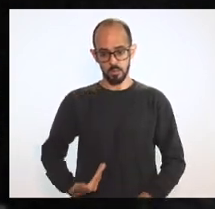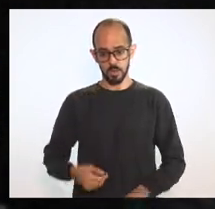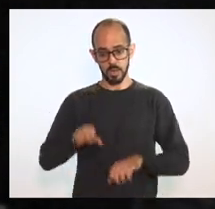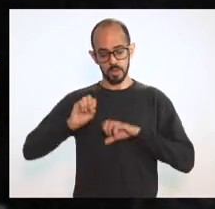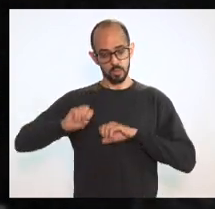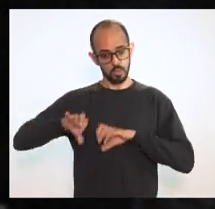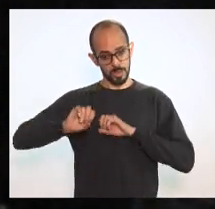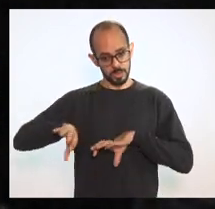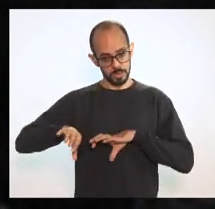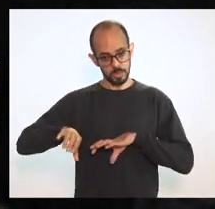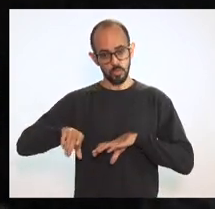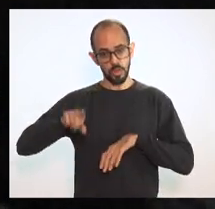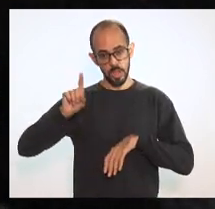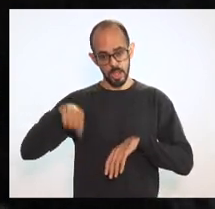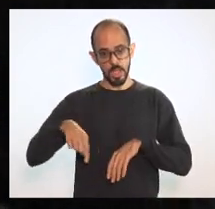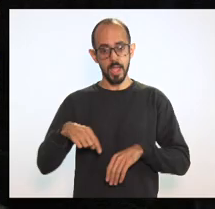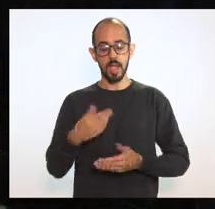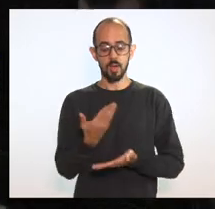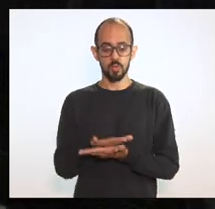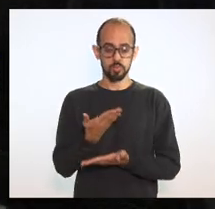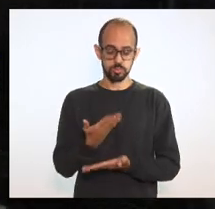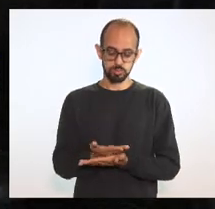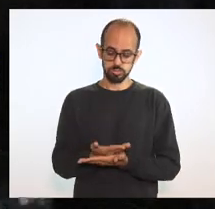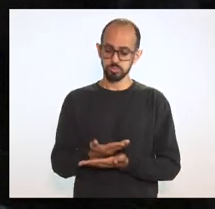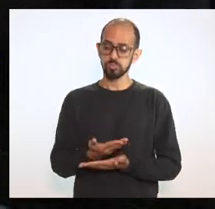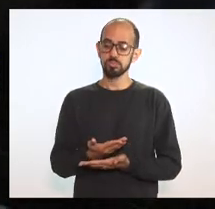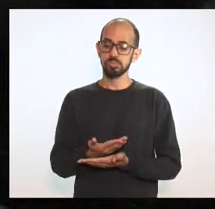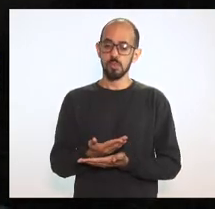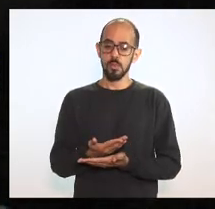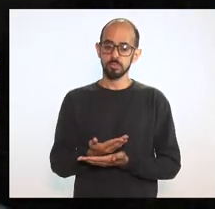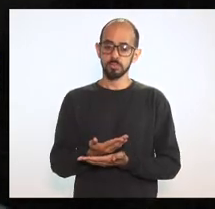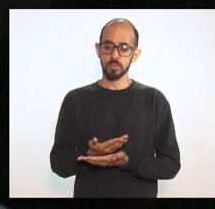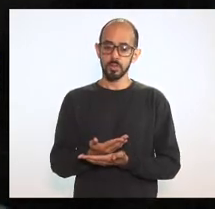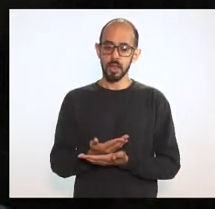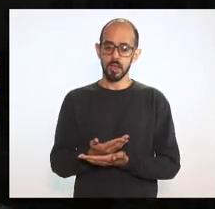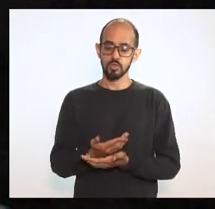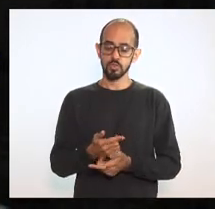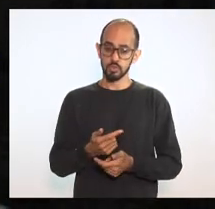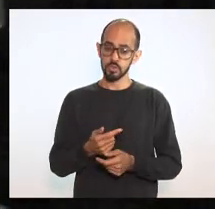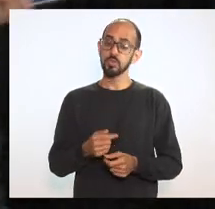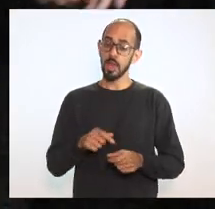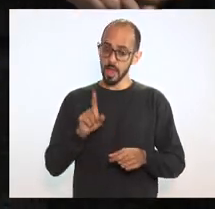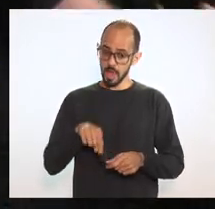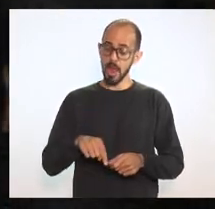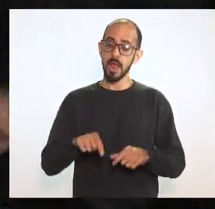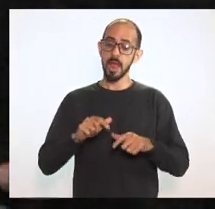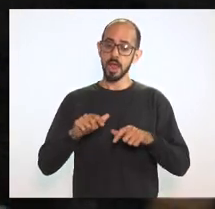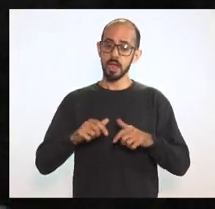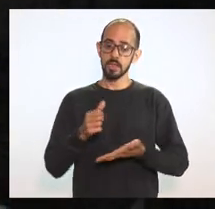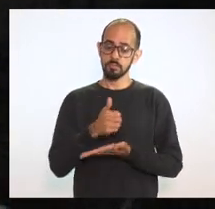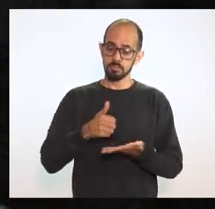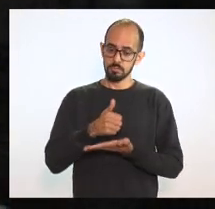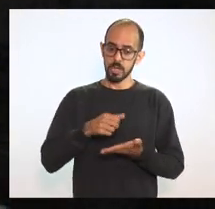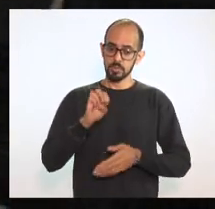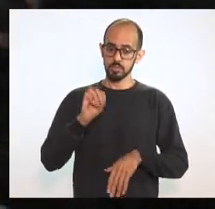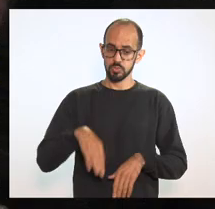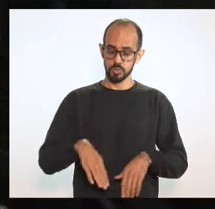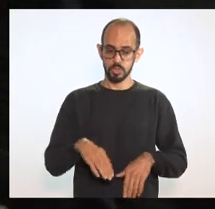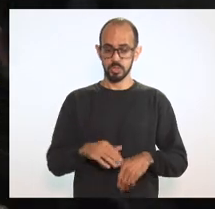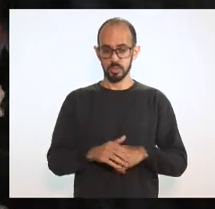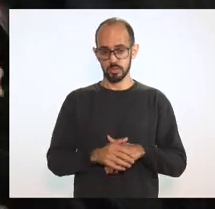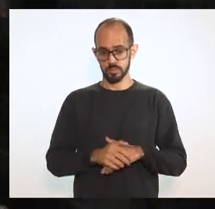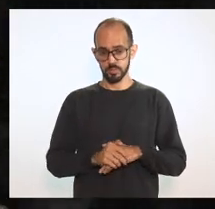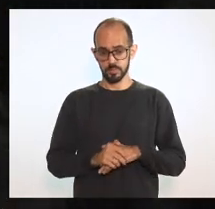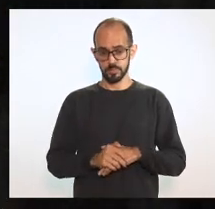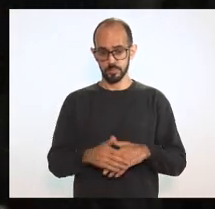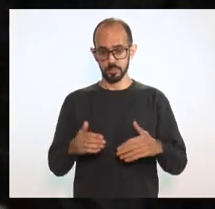educação é uma atividade essencial, sim. Quero também aproveitar esse momento, presidente, que hoje é uma